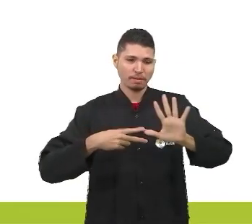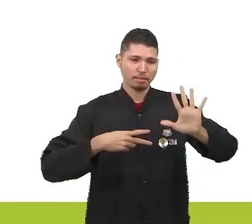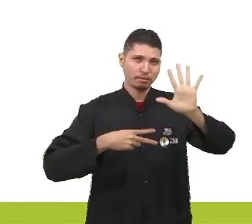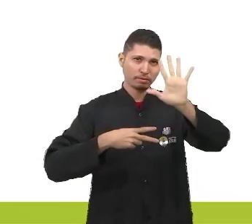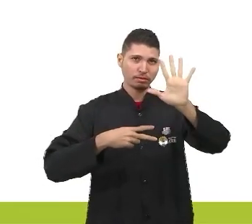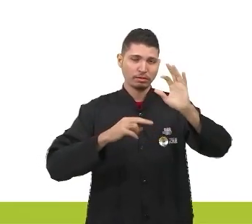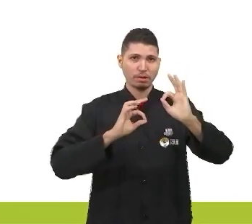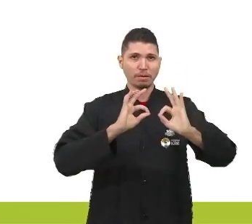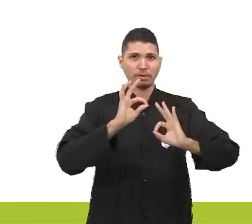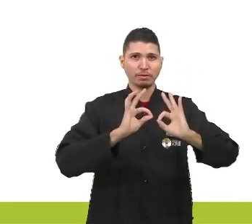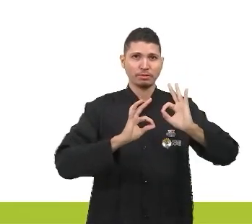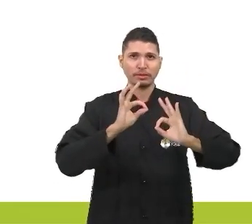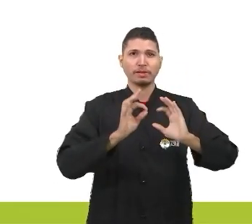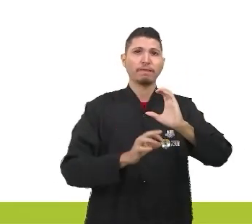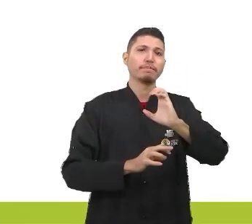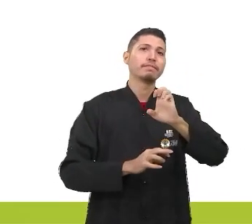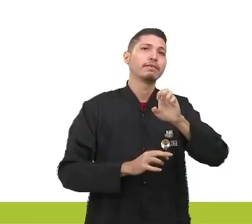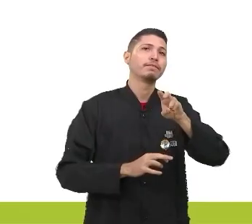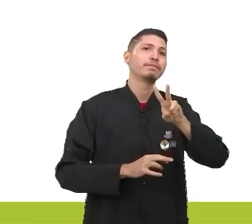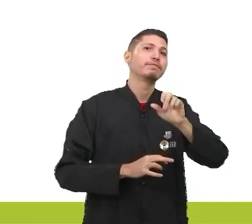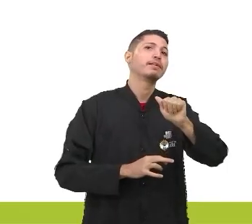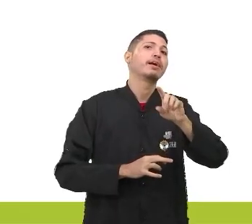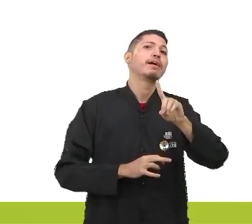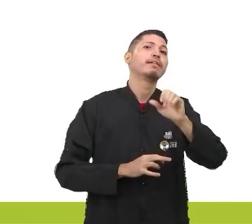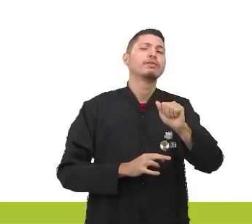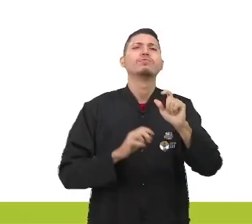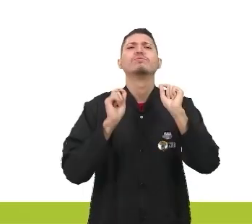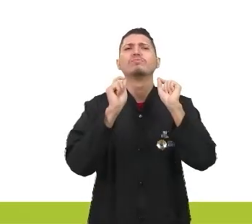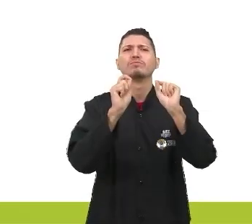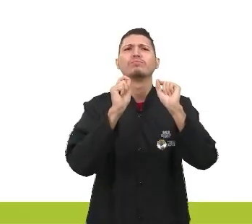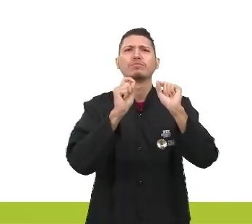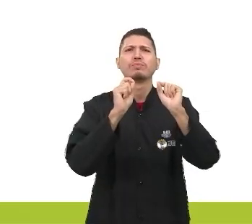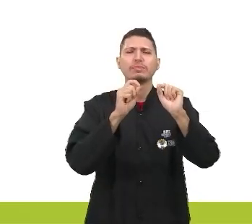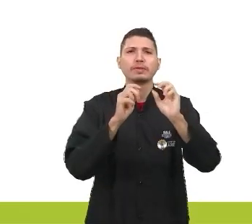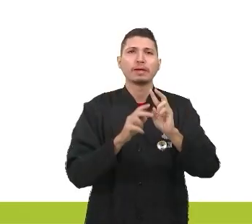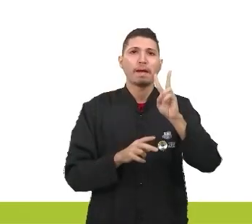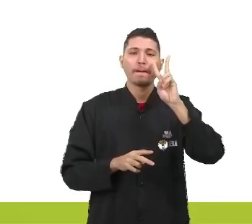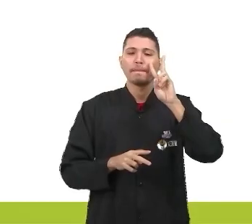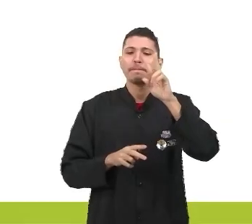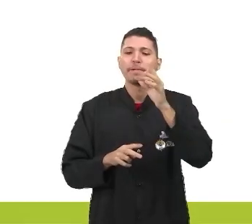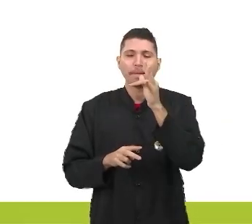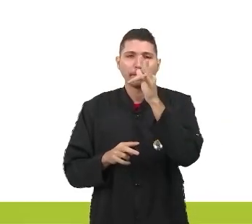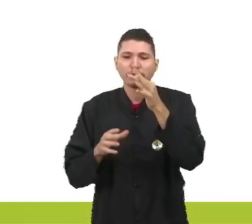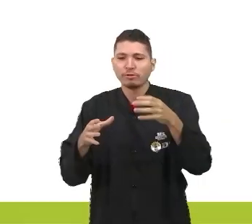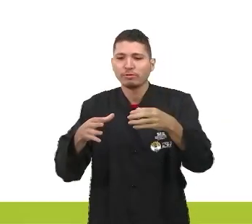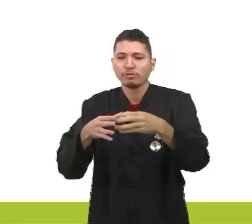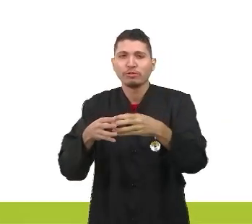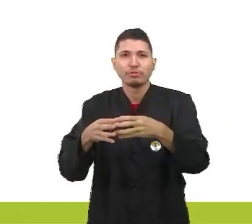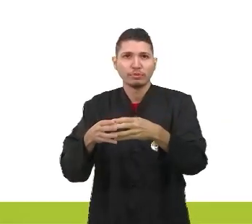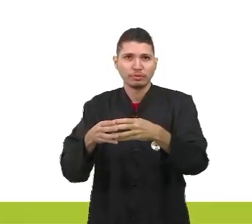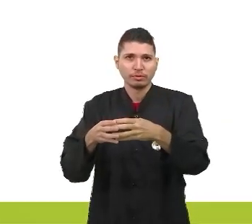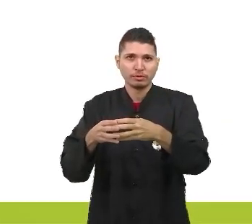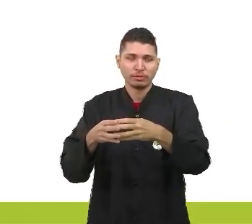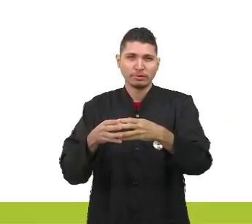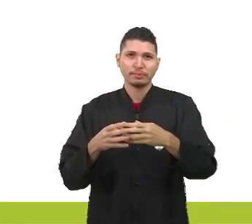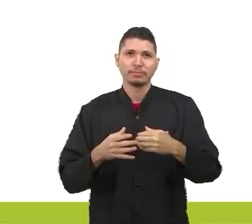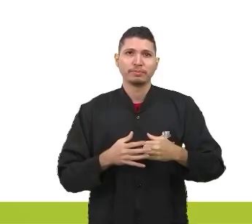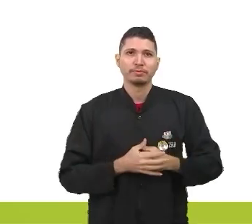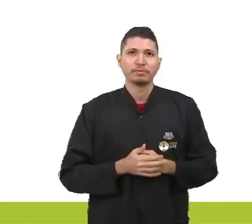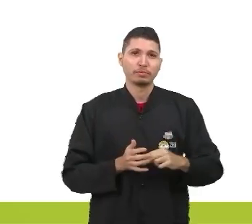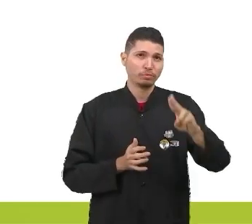da cevada, peraí, pessoal, o que é cevada? É aquele vegetal da qual é utilizado